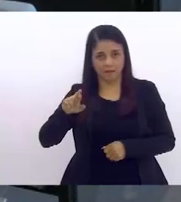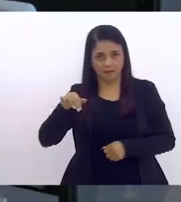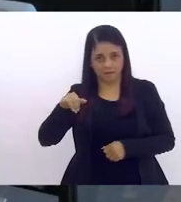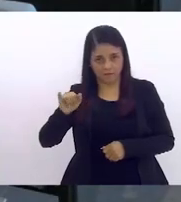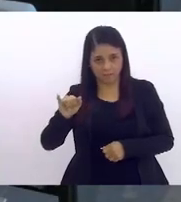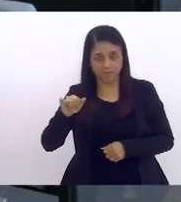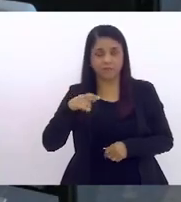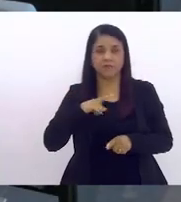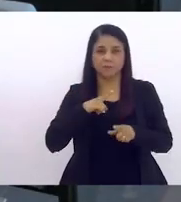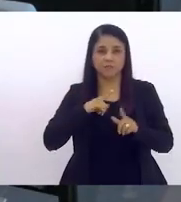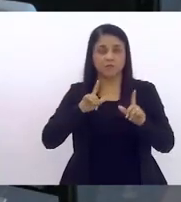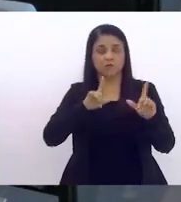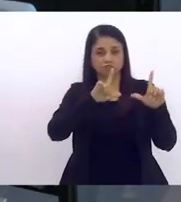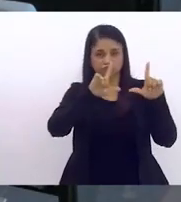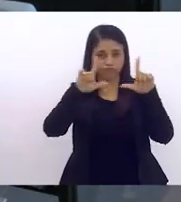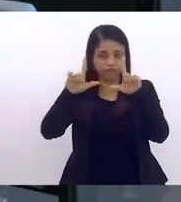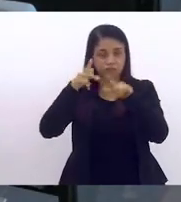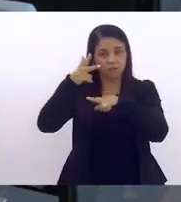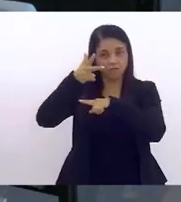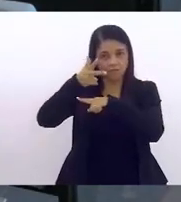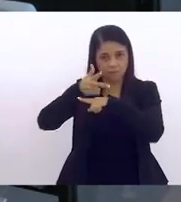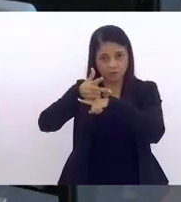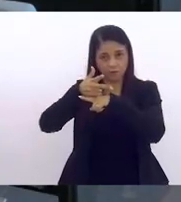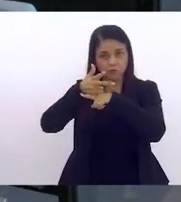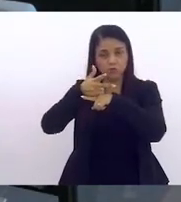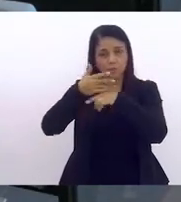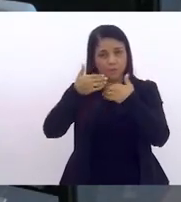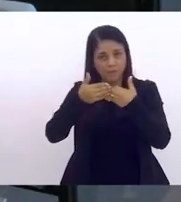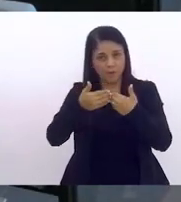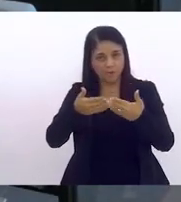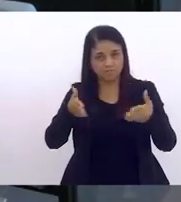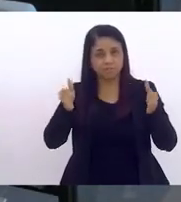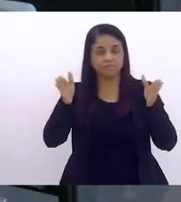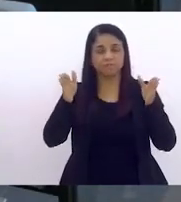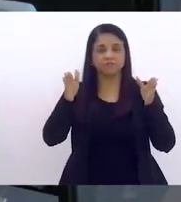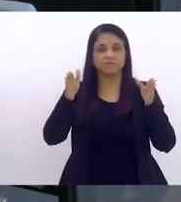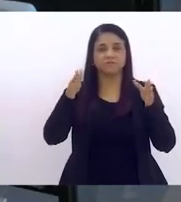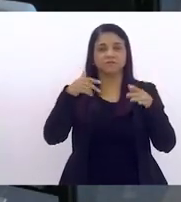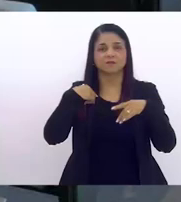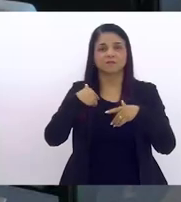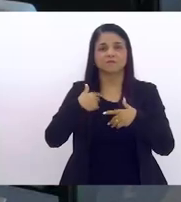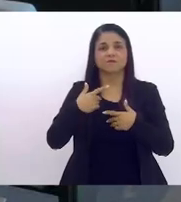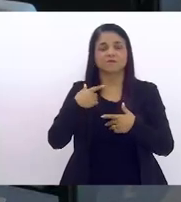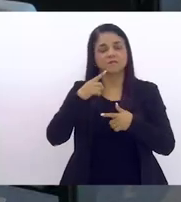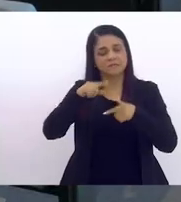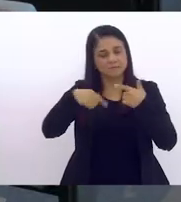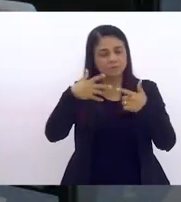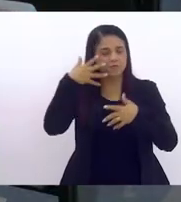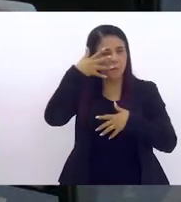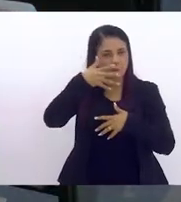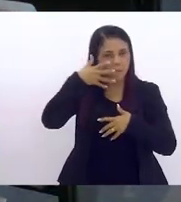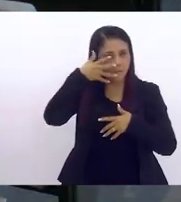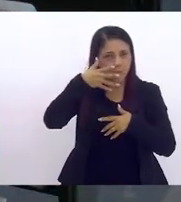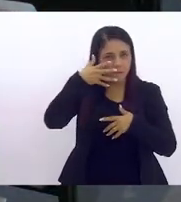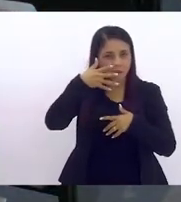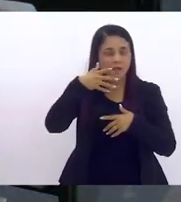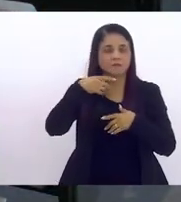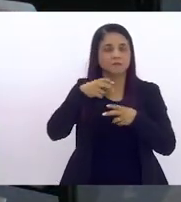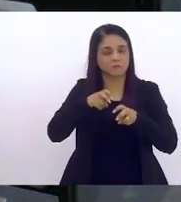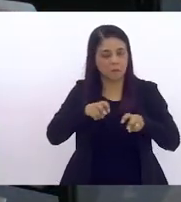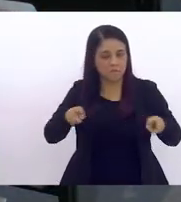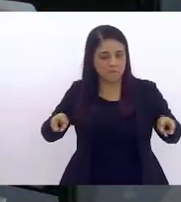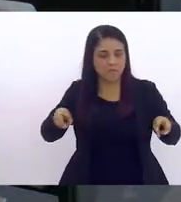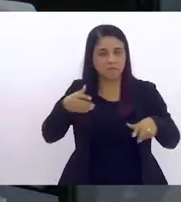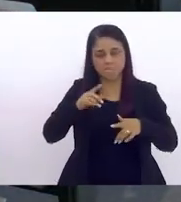Tem um videozinho de abertura. Então, vamos ouvir vamos ver o vídeo. Depois eu vou falar algumas palavras, vamos ouvir a mesa, depois